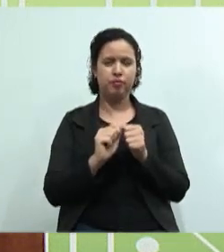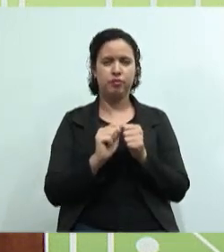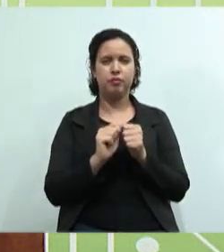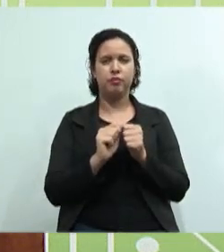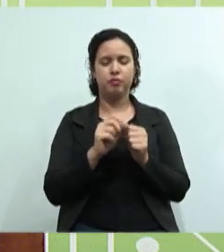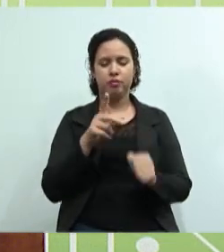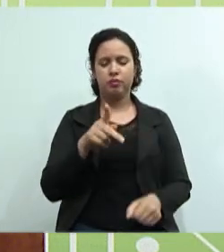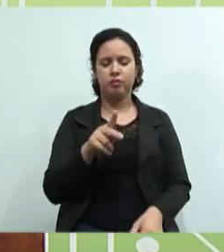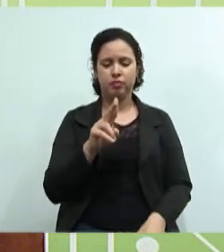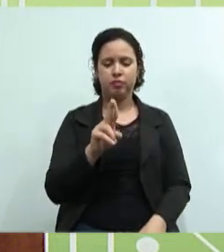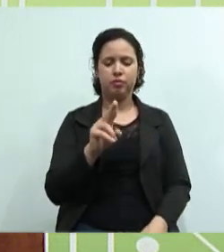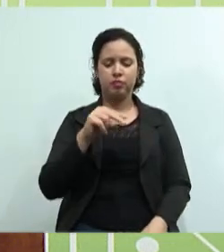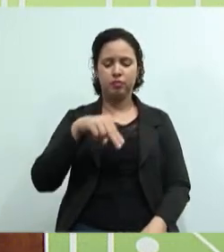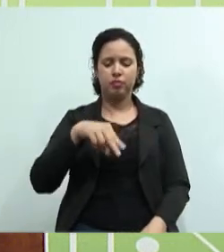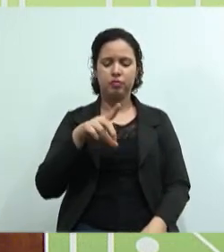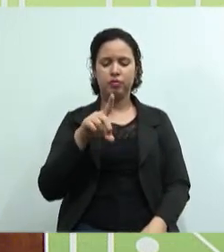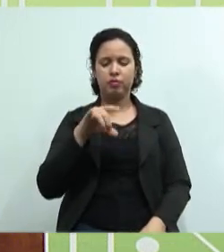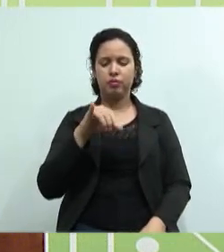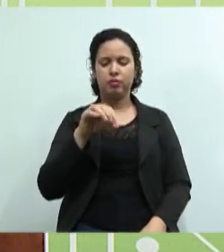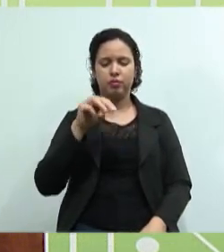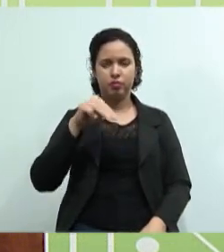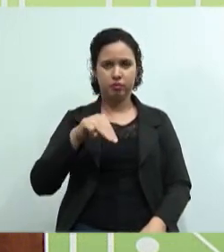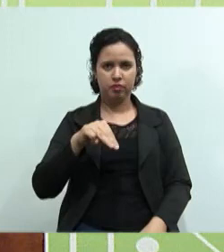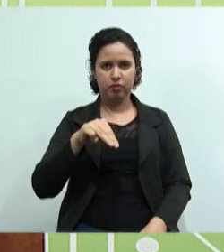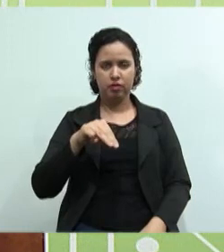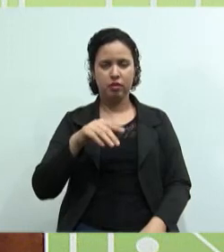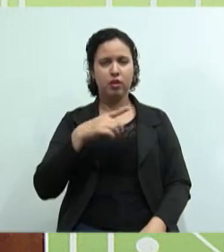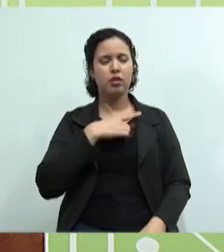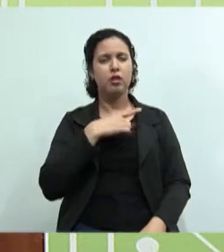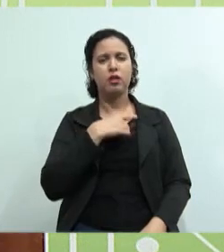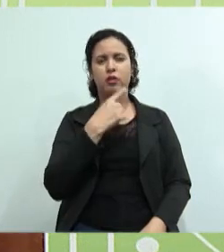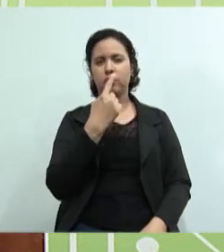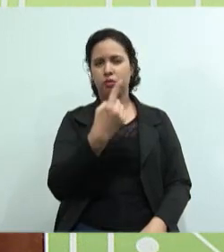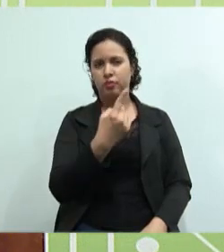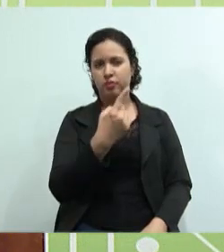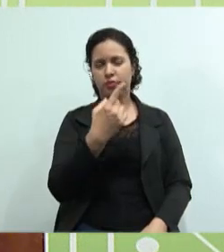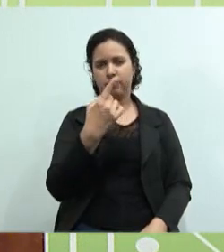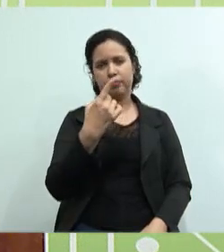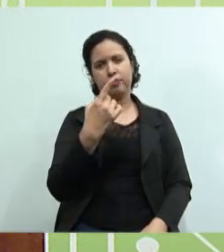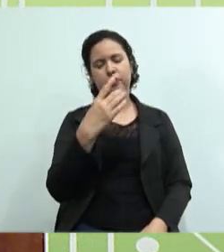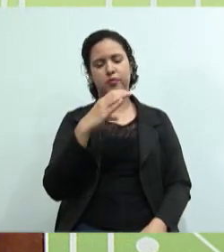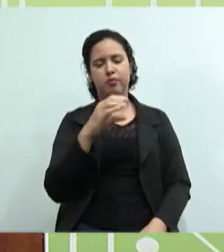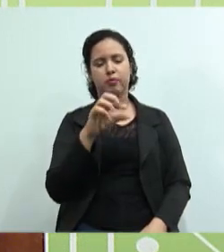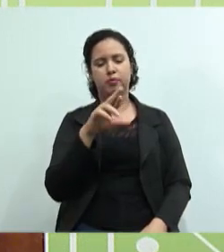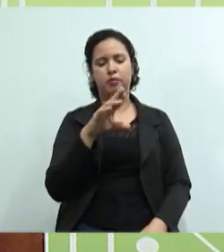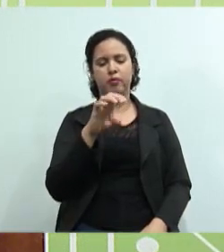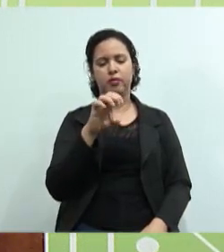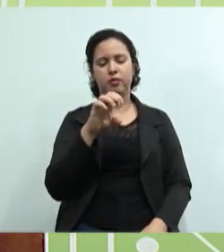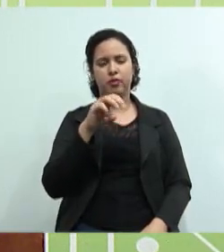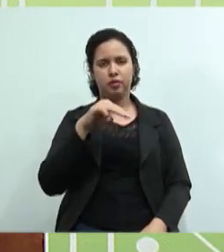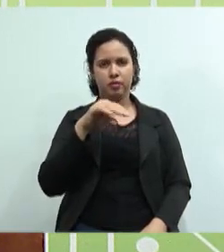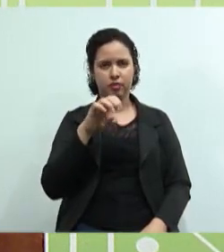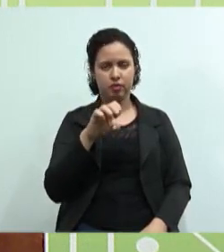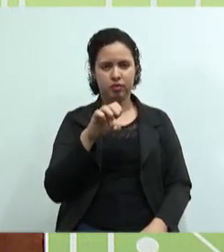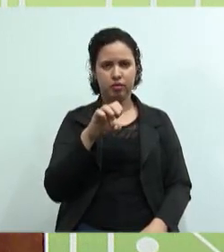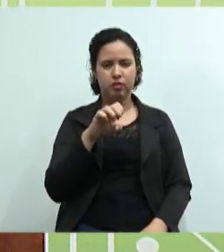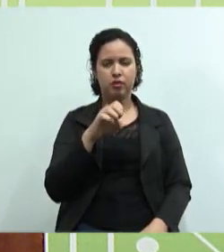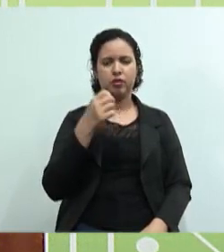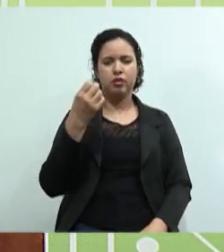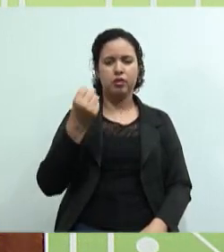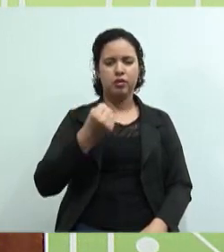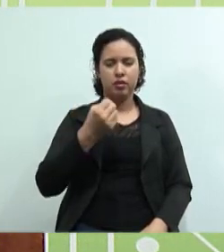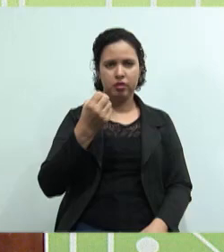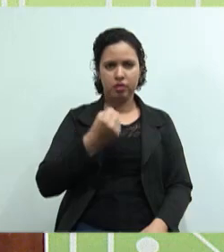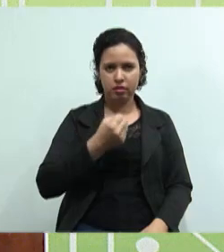um leite condensado, uma caixinha daquela de leite condensado de leite, 3 ovos.